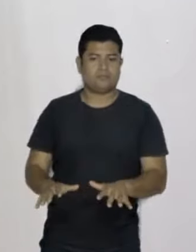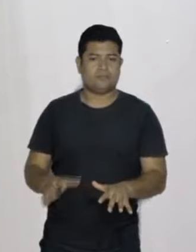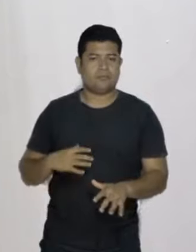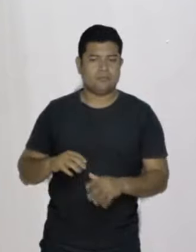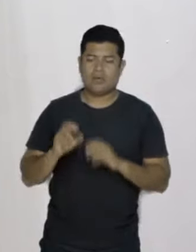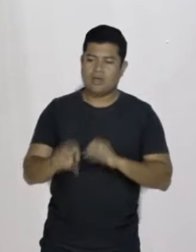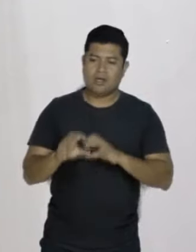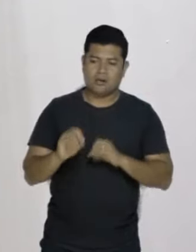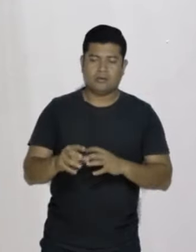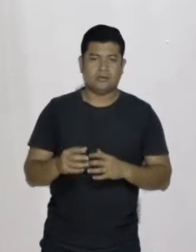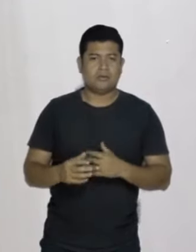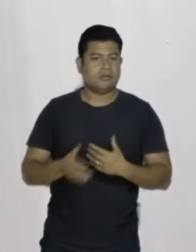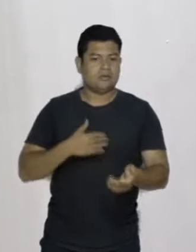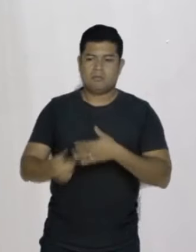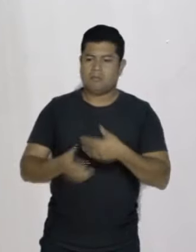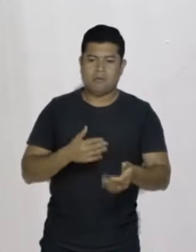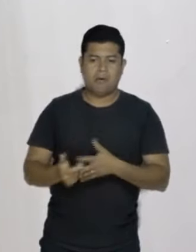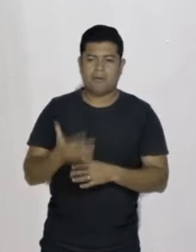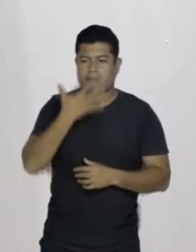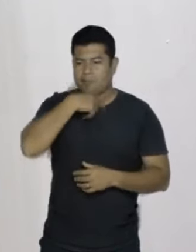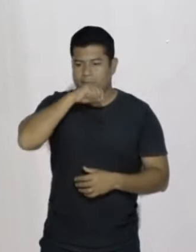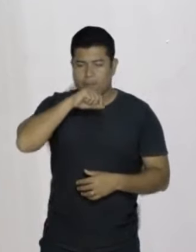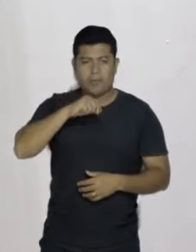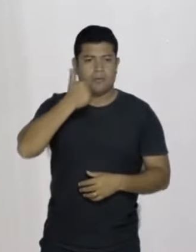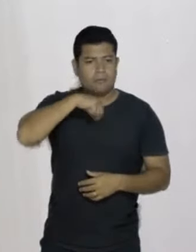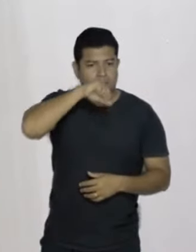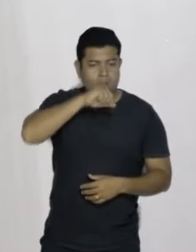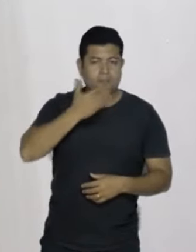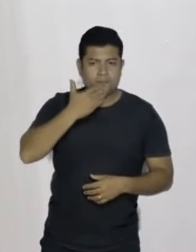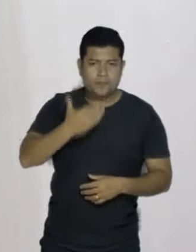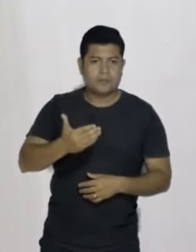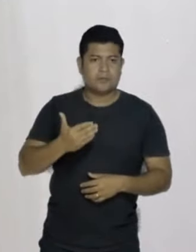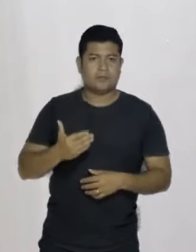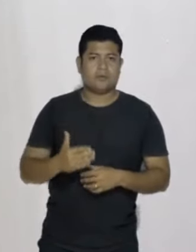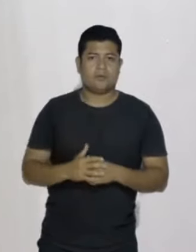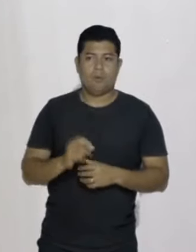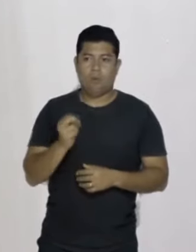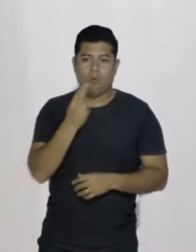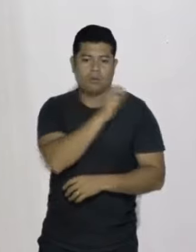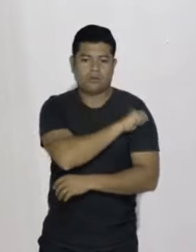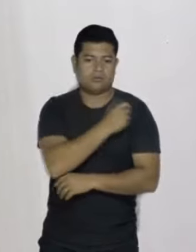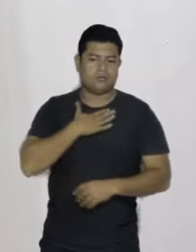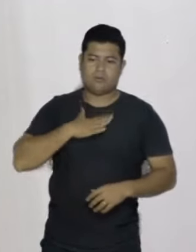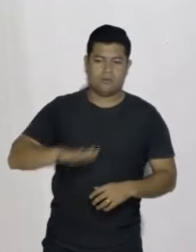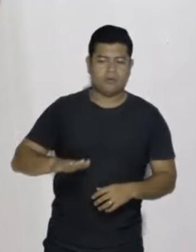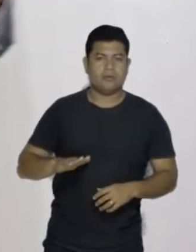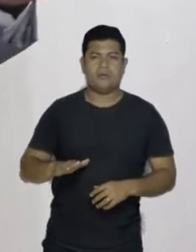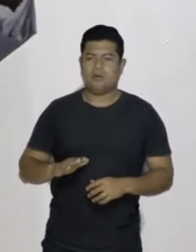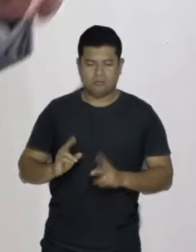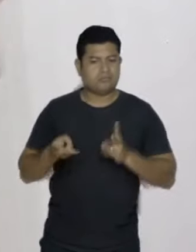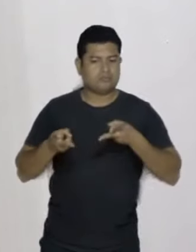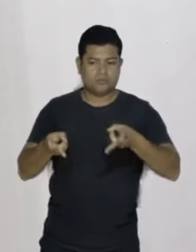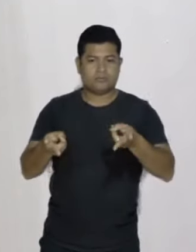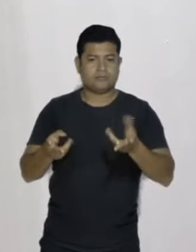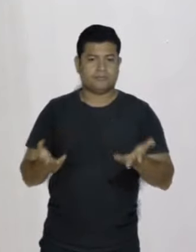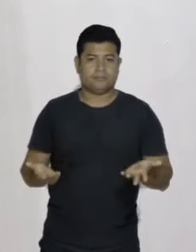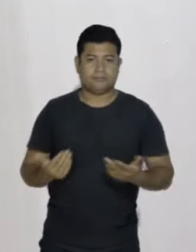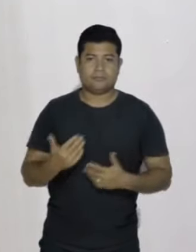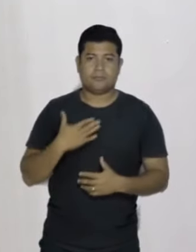adianta aluno não gostar que vai ter então fica aqui esse pedido de